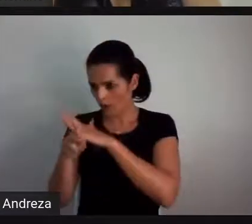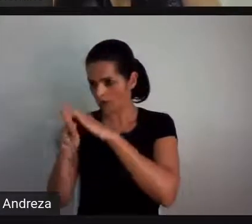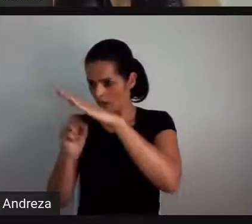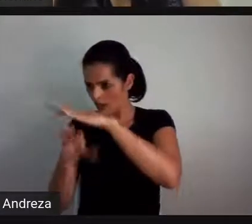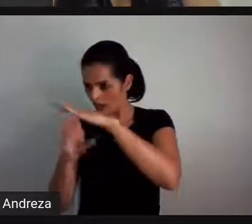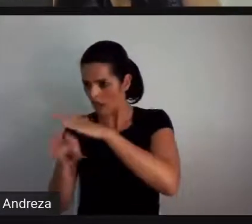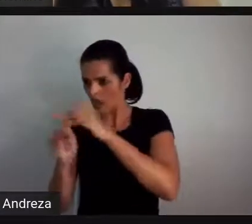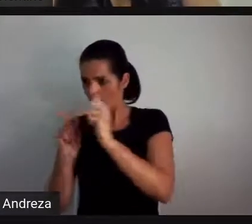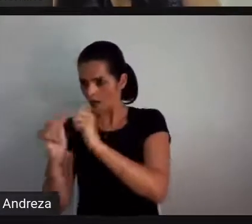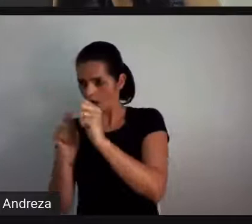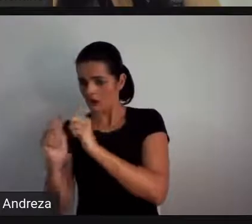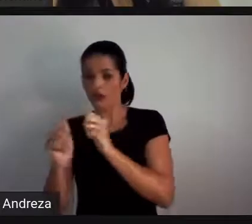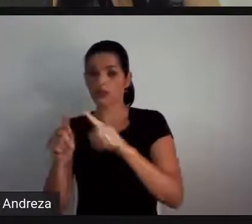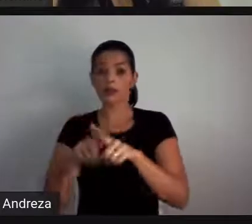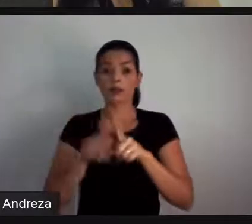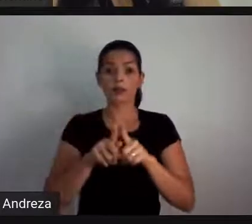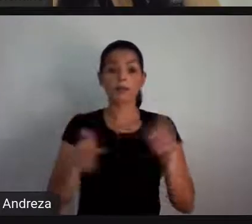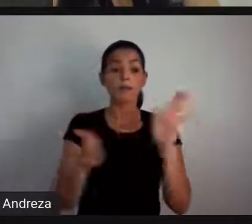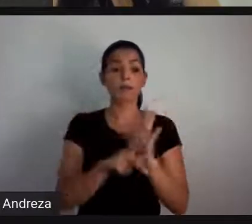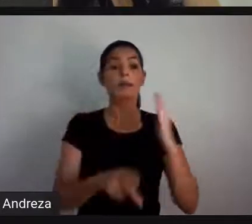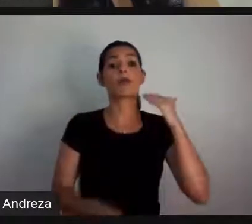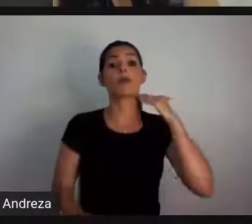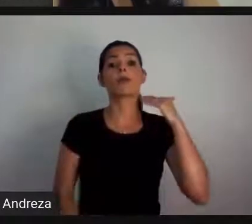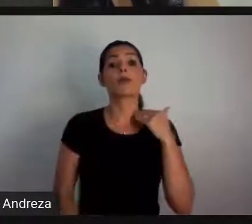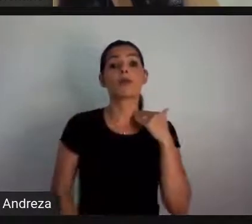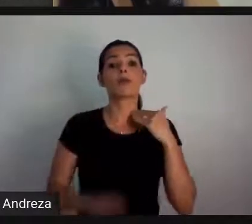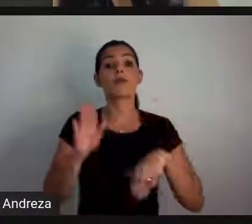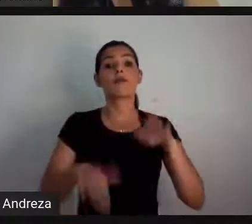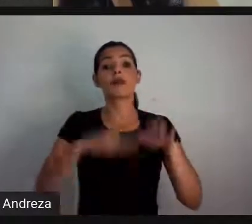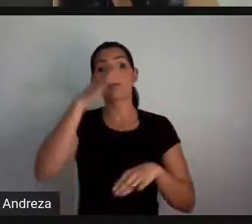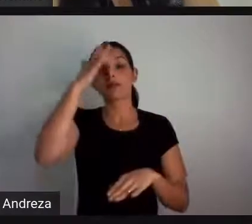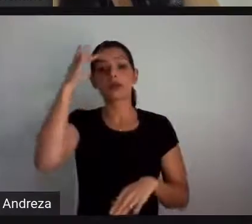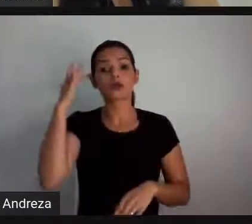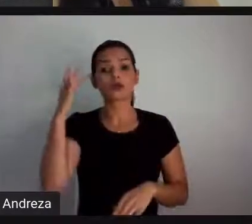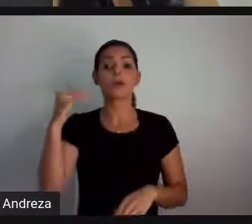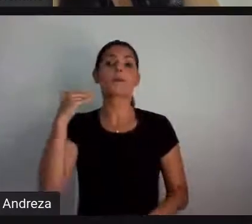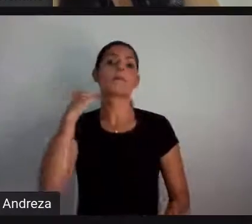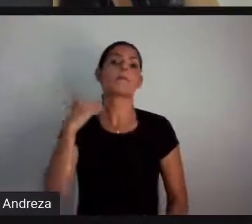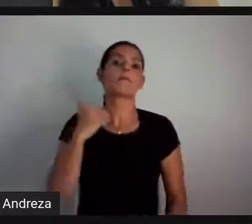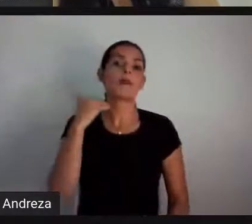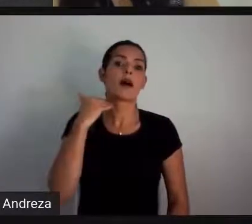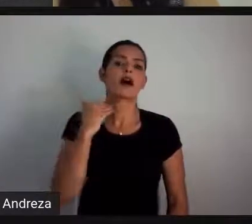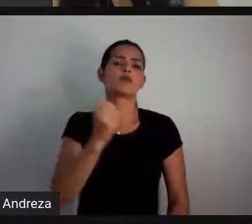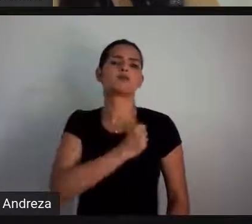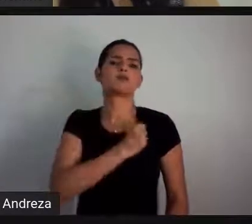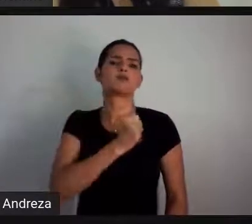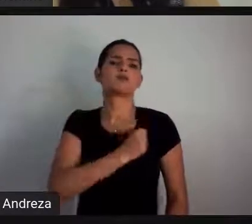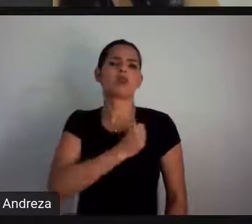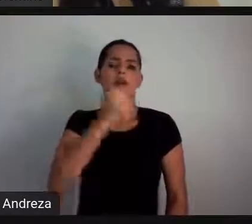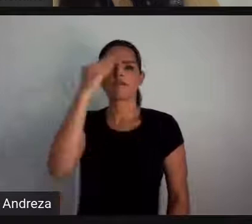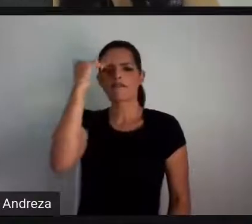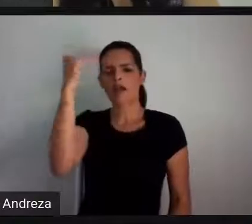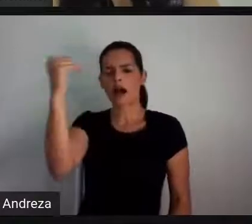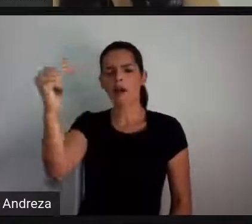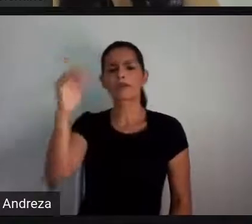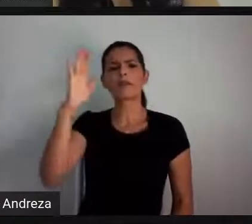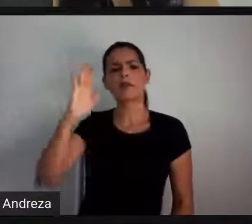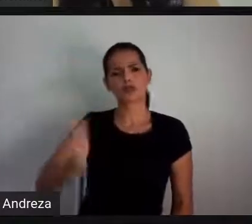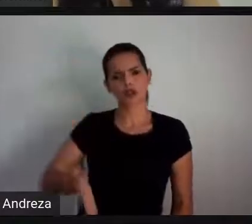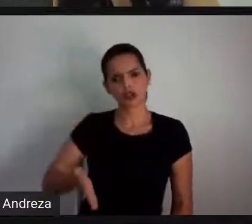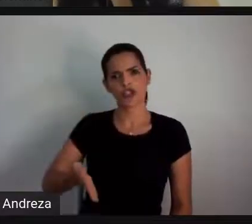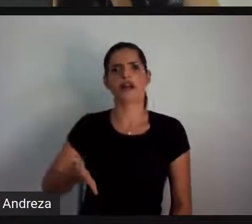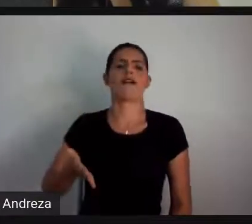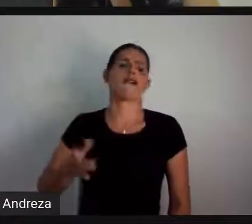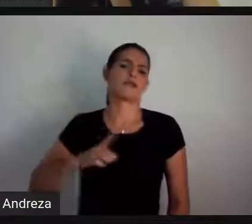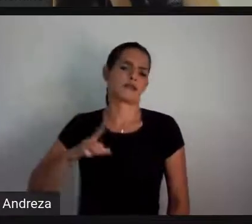investimento, mas dos próprios bancos, né? Às vezes as pessoas estão nos bancos maiores, né, que são aqueles bancos que já têm uma carteira de clientes